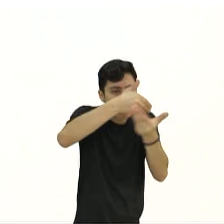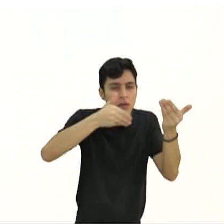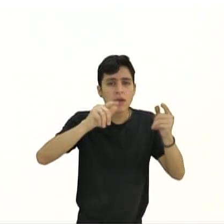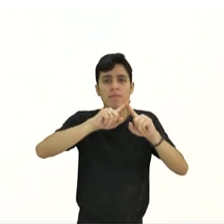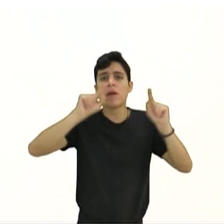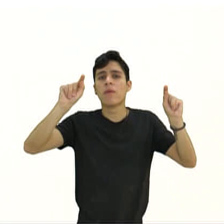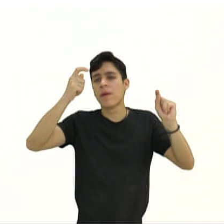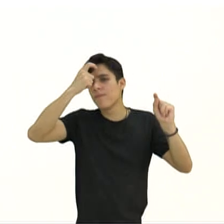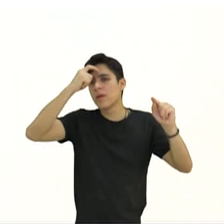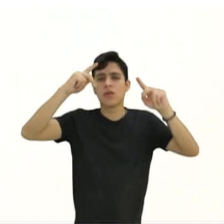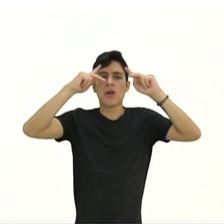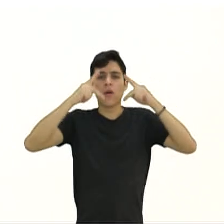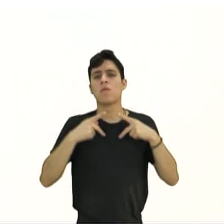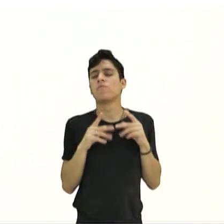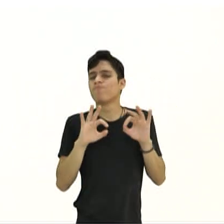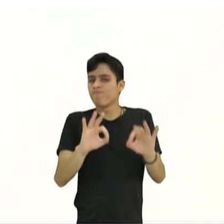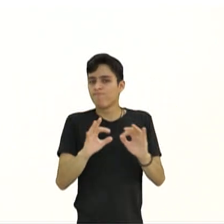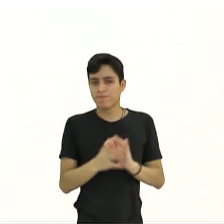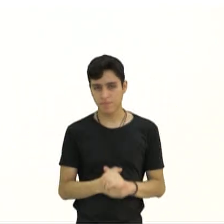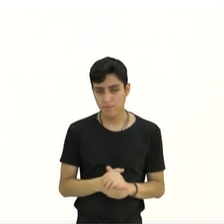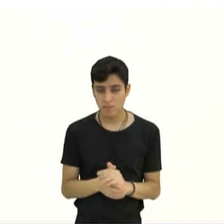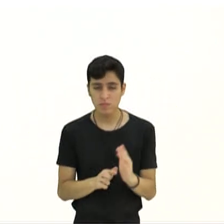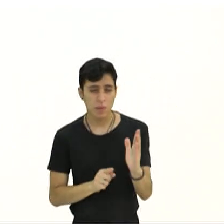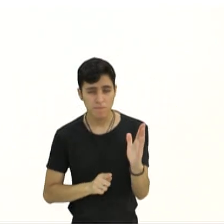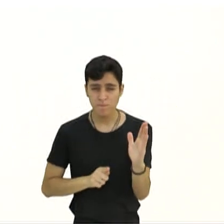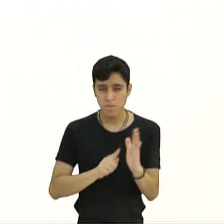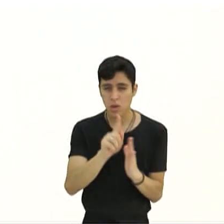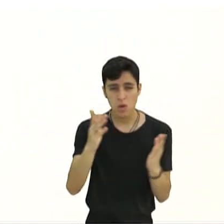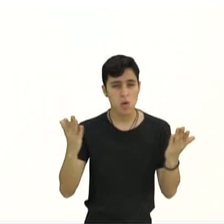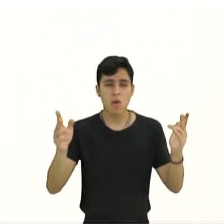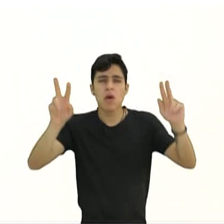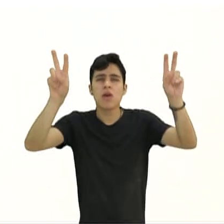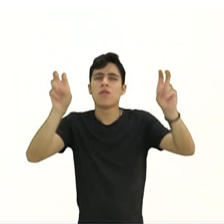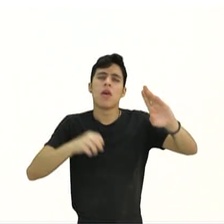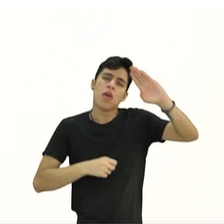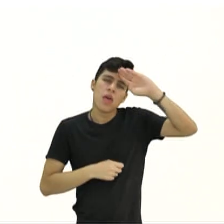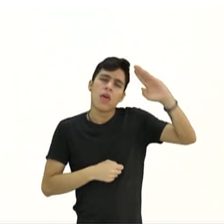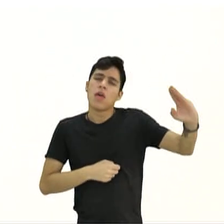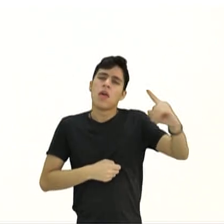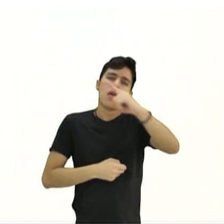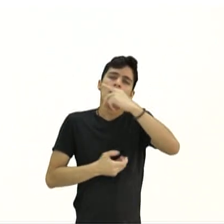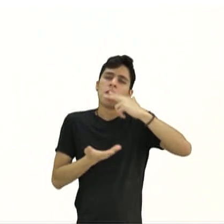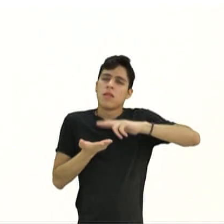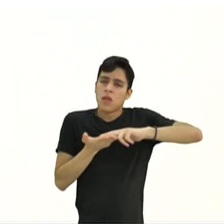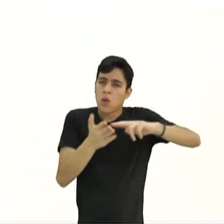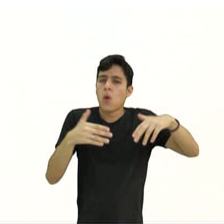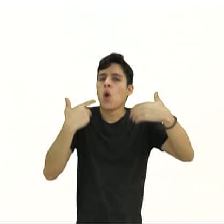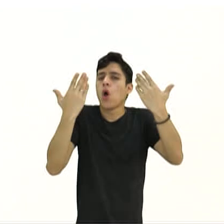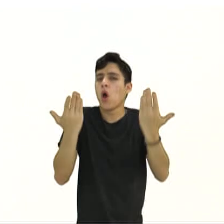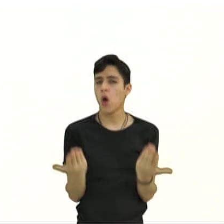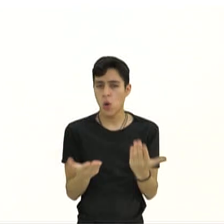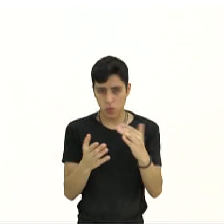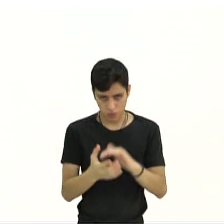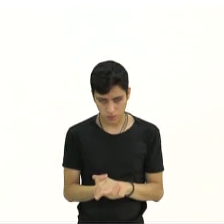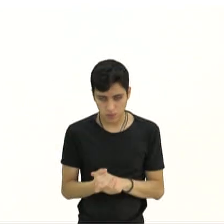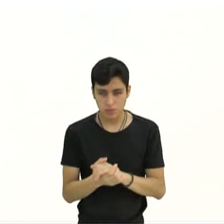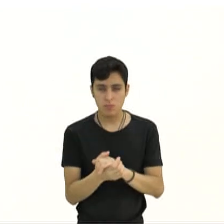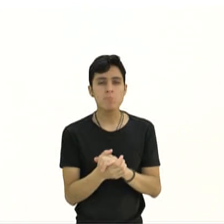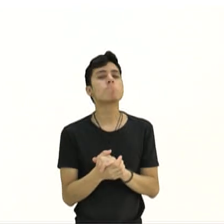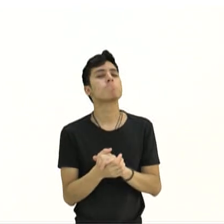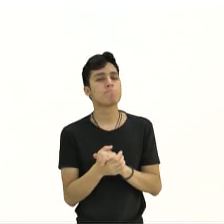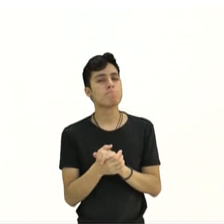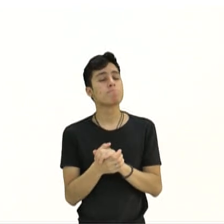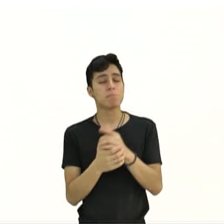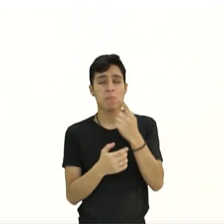egoísta. A pergunta: qual é o assunto principal dessa carta de leitor? Também faça a releitura, preste